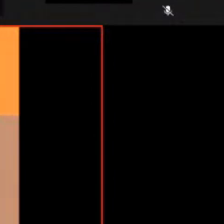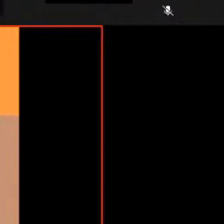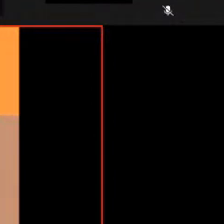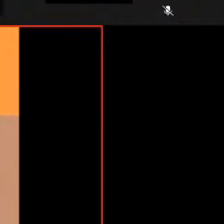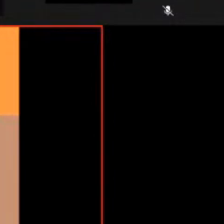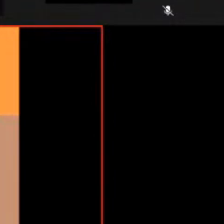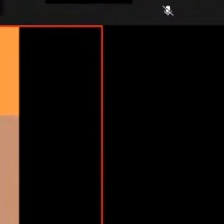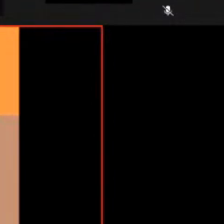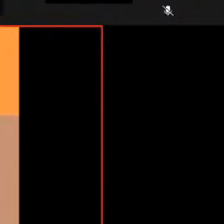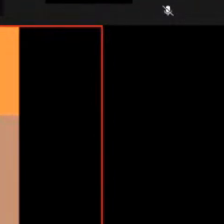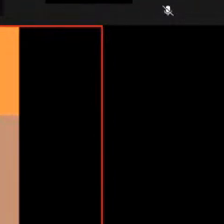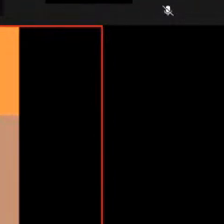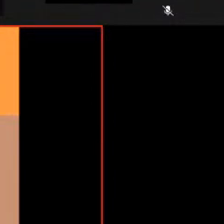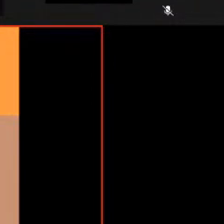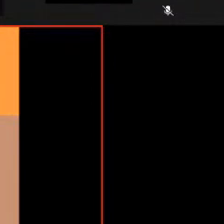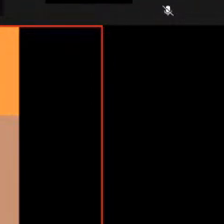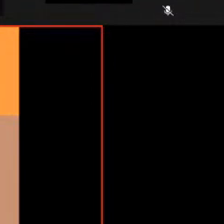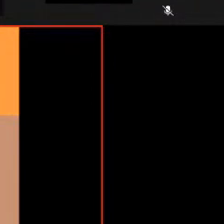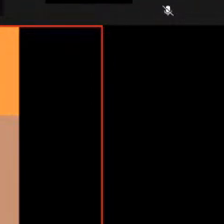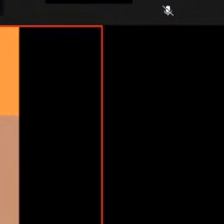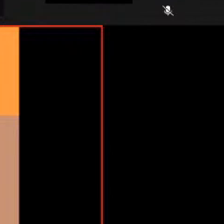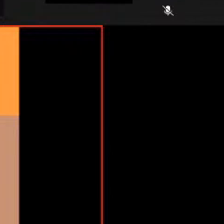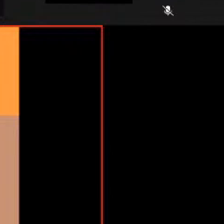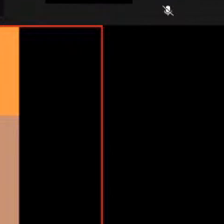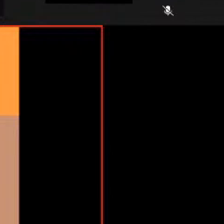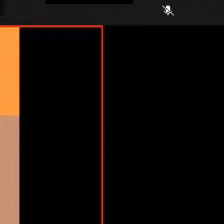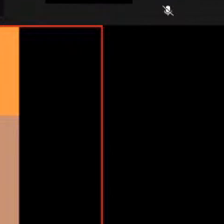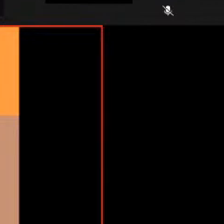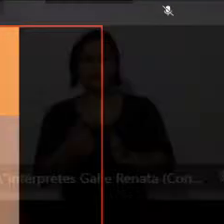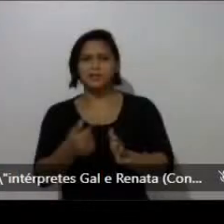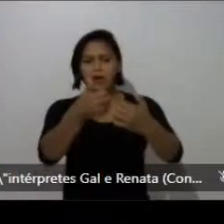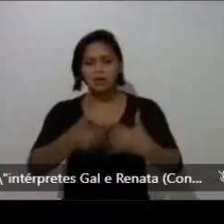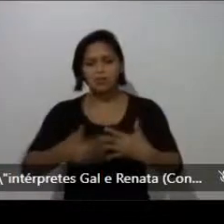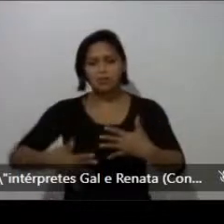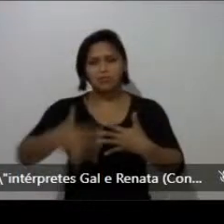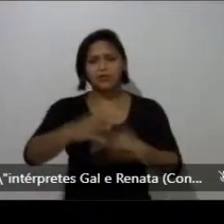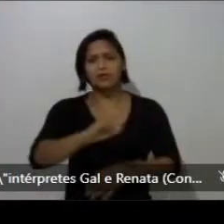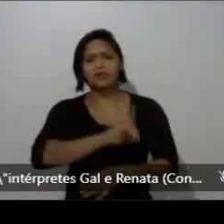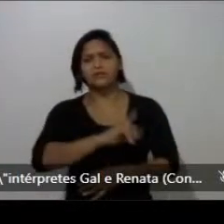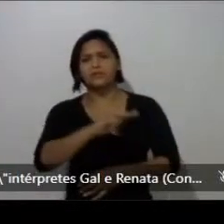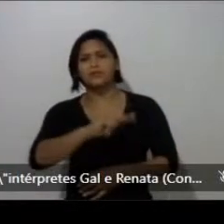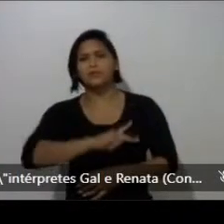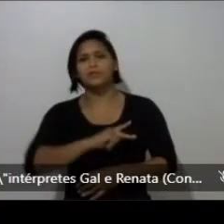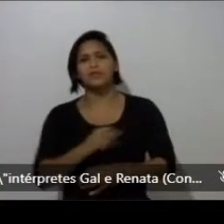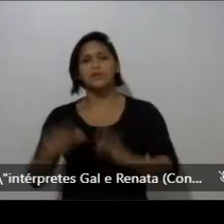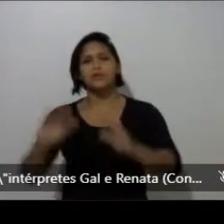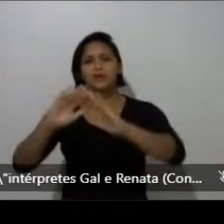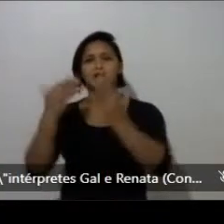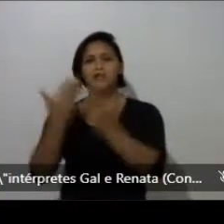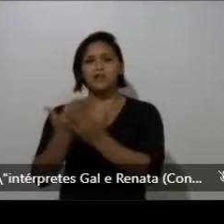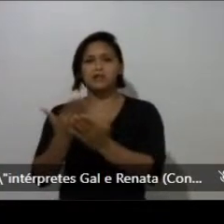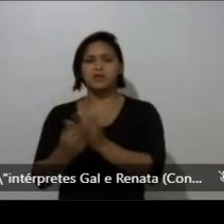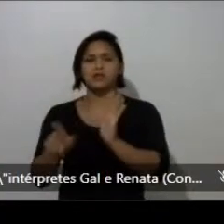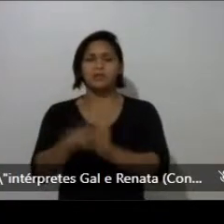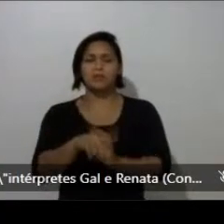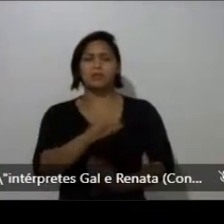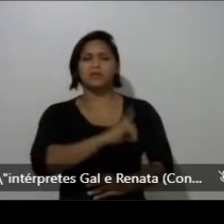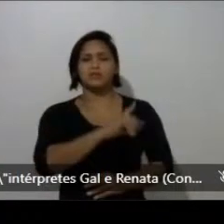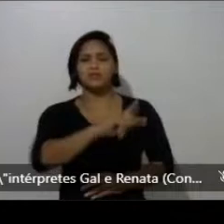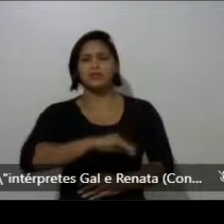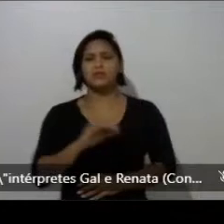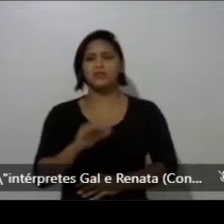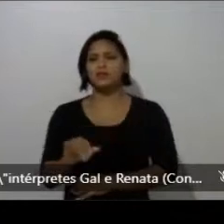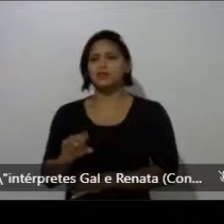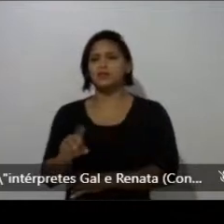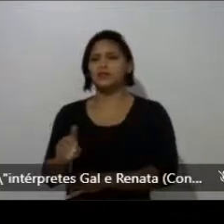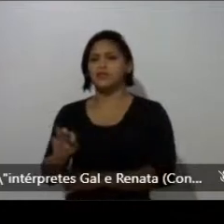Então, né, queria agradecer, né, primeiramente aí ao convite da Defensoria Pública, da Escola, né, de Defensoria Pública, da